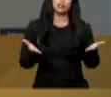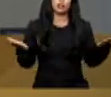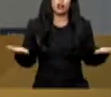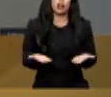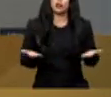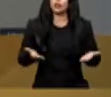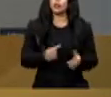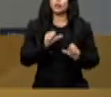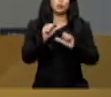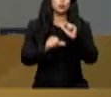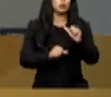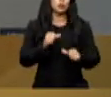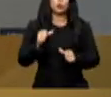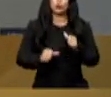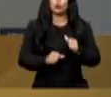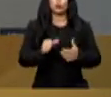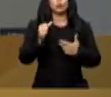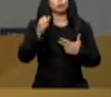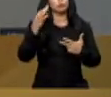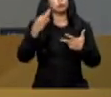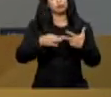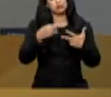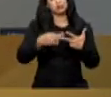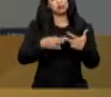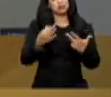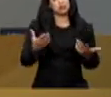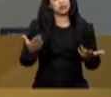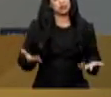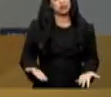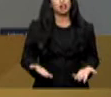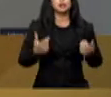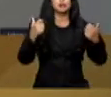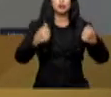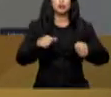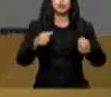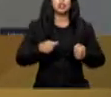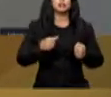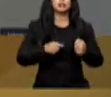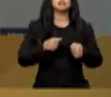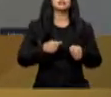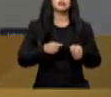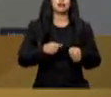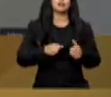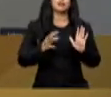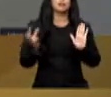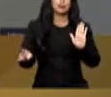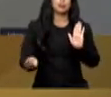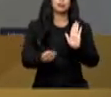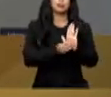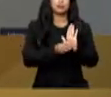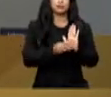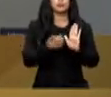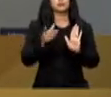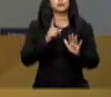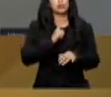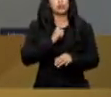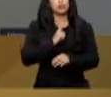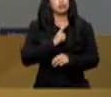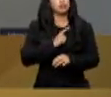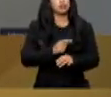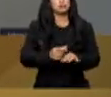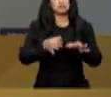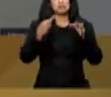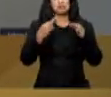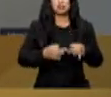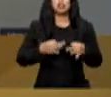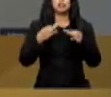realidade, inclusive jurídico-processual, que neste caso leva à necessidade de tão pormenorizado estudo como foi feito de forma exemplar